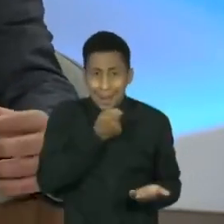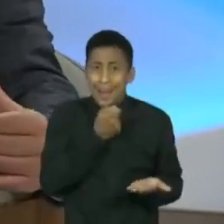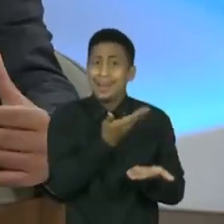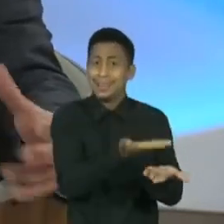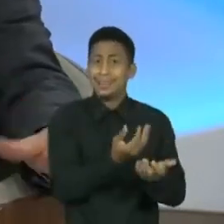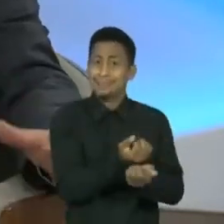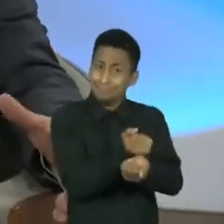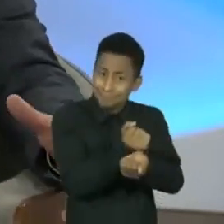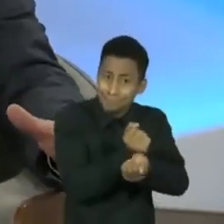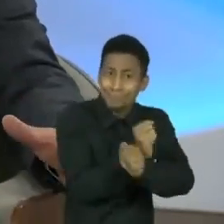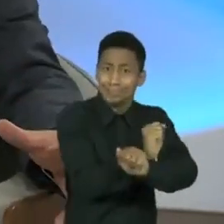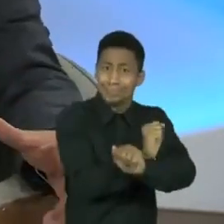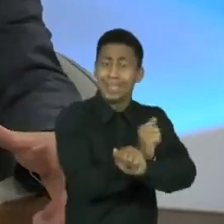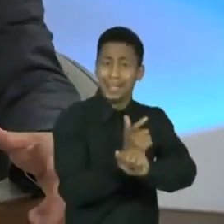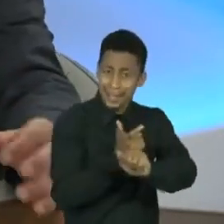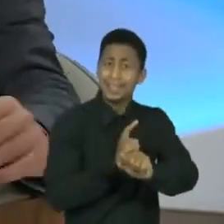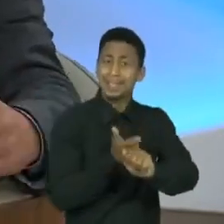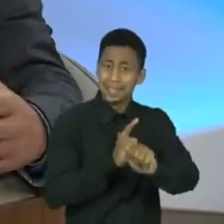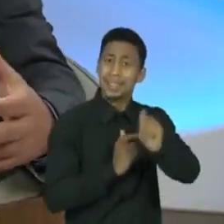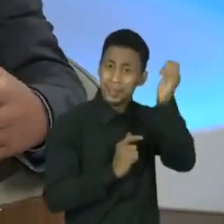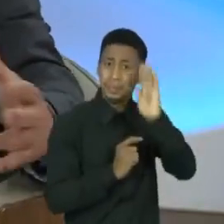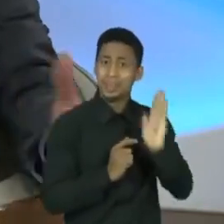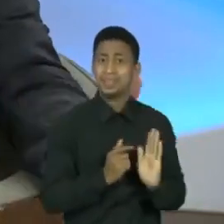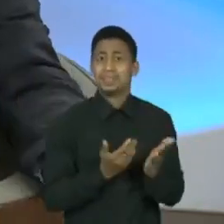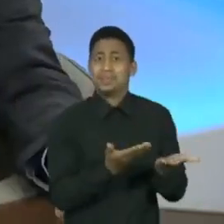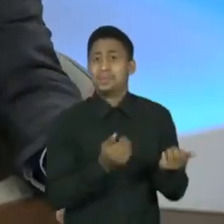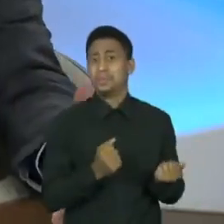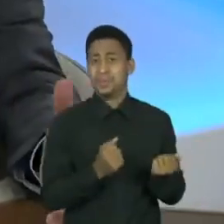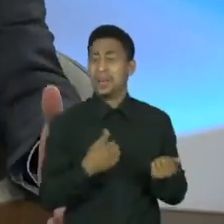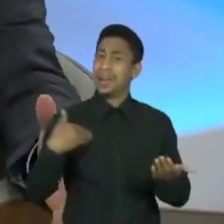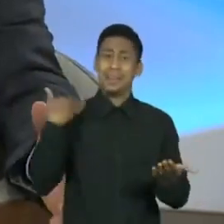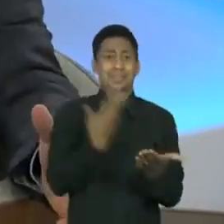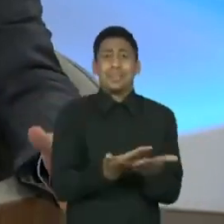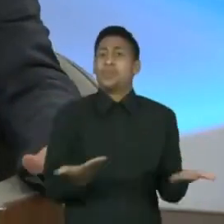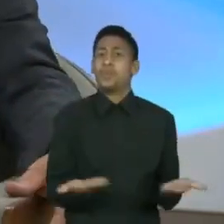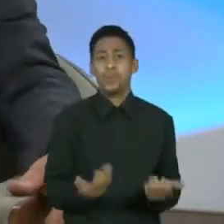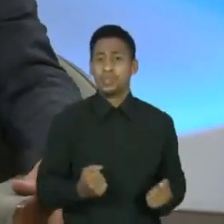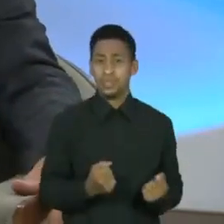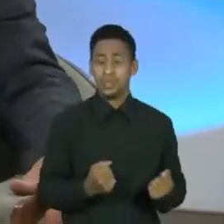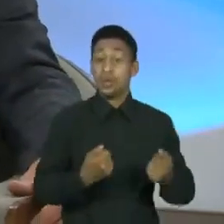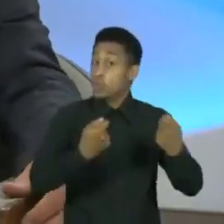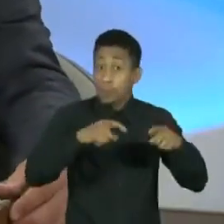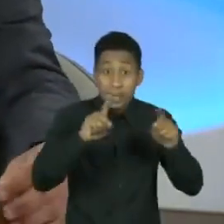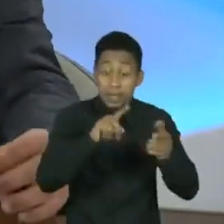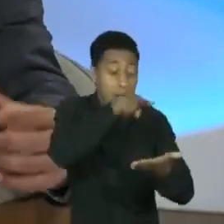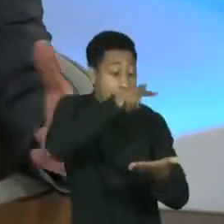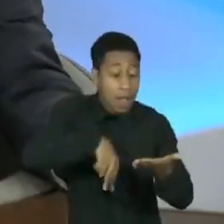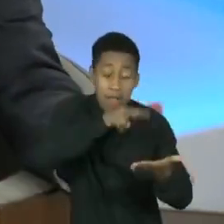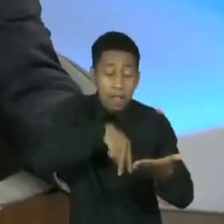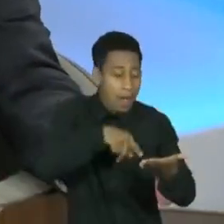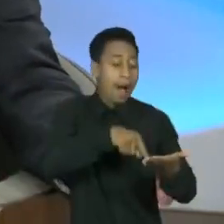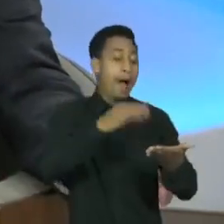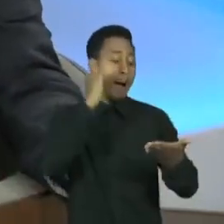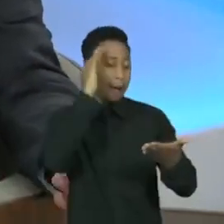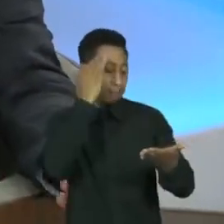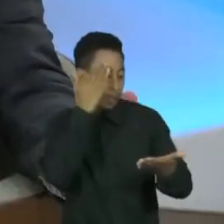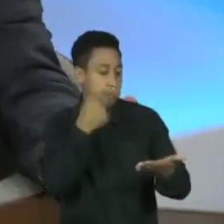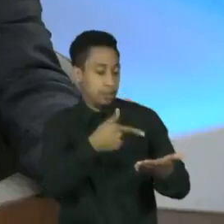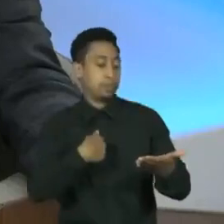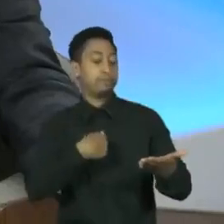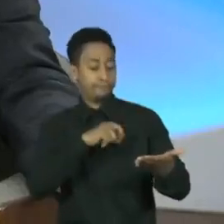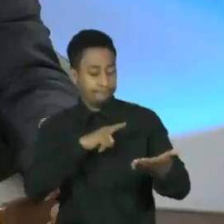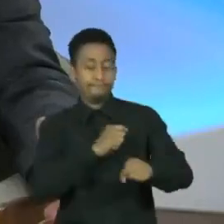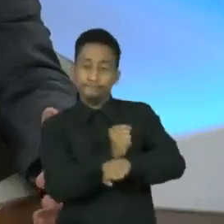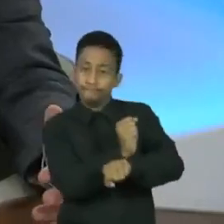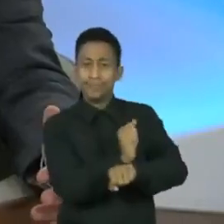é um trauma que nos persegue ainda hoje. Não precisa ler o romance para saber disso. Quem acompanha a